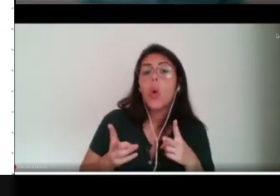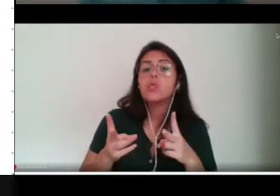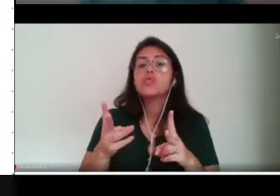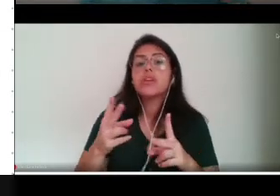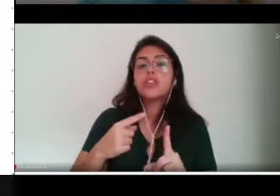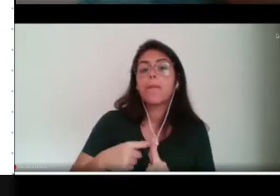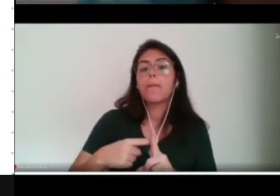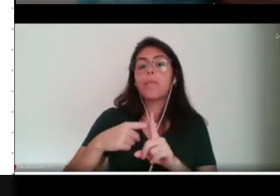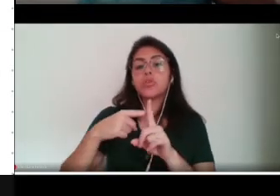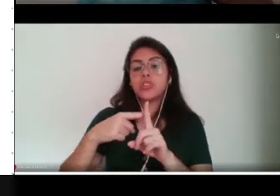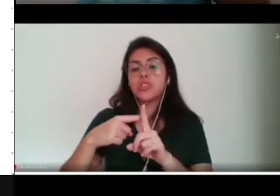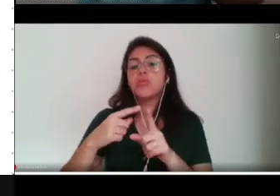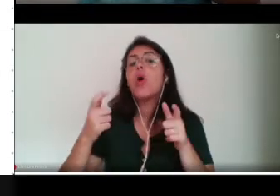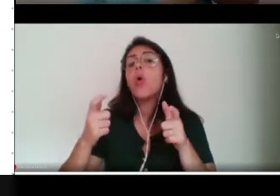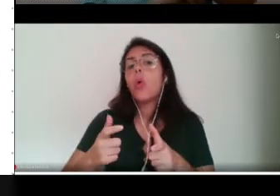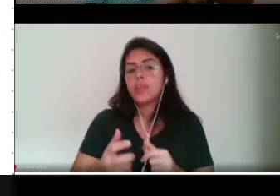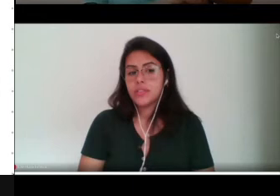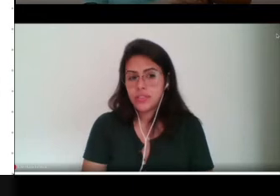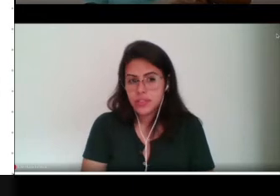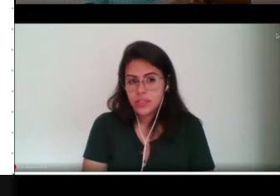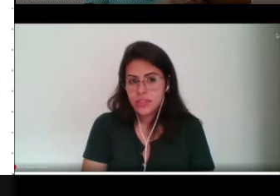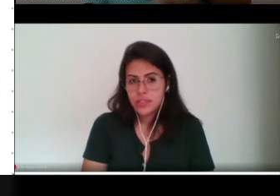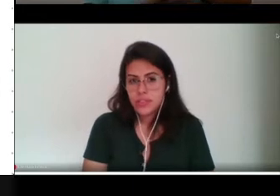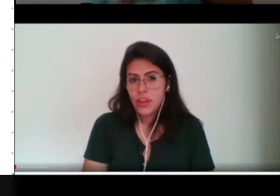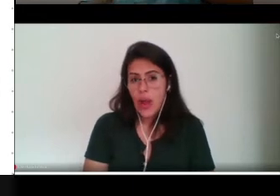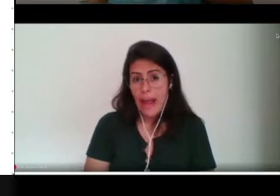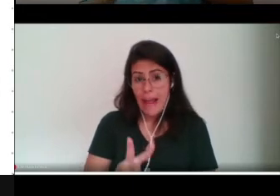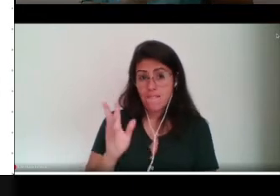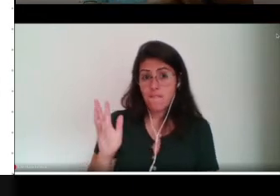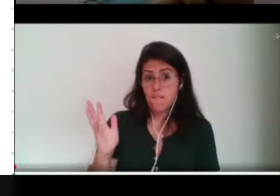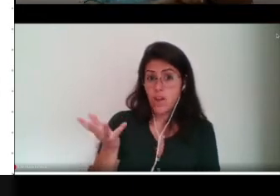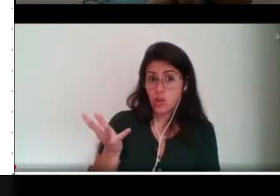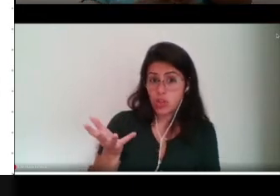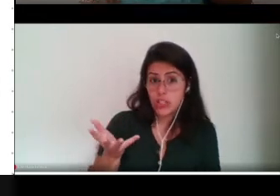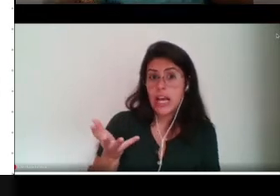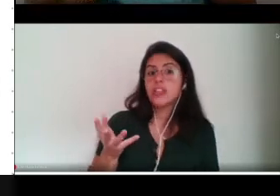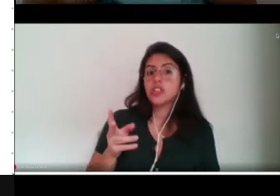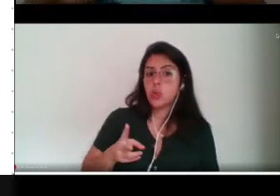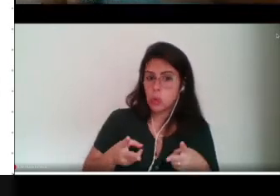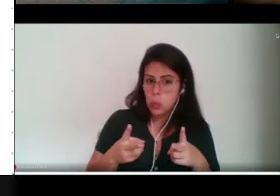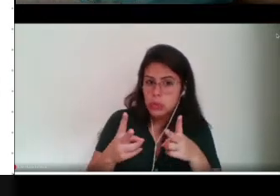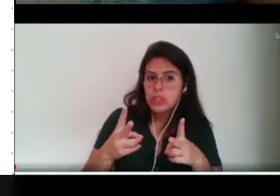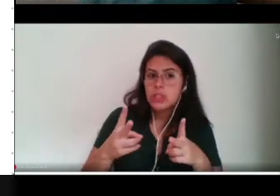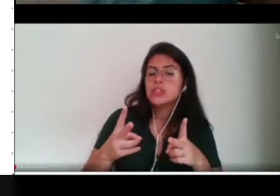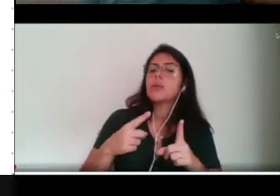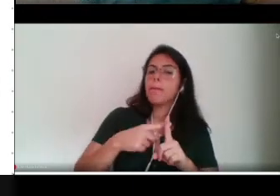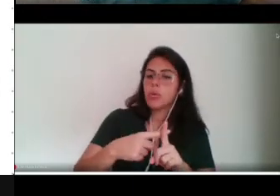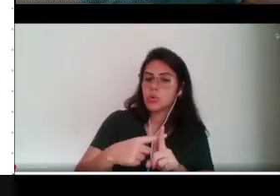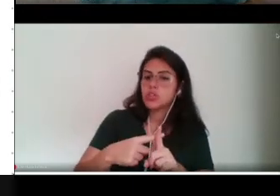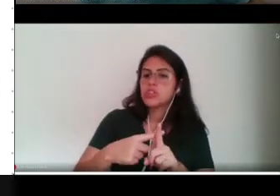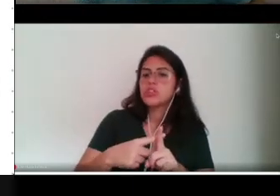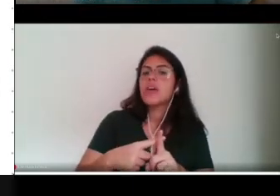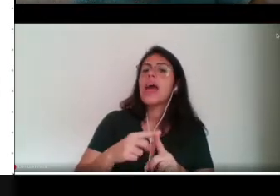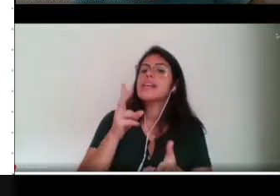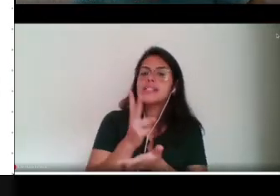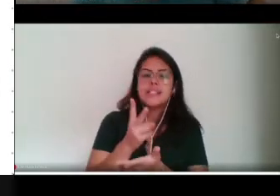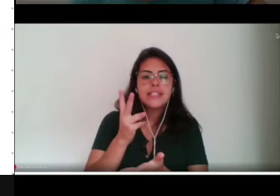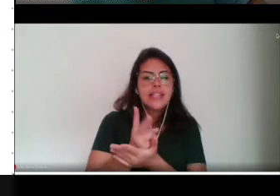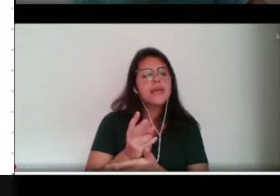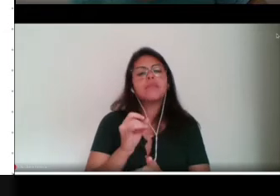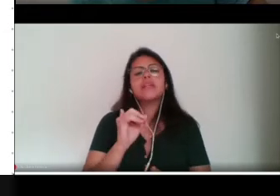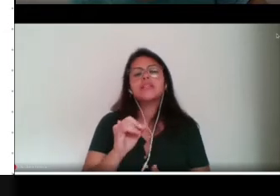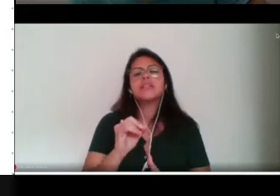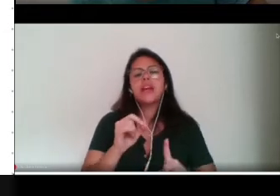constante e positiva quando a posição estiver variando linearmente e aumentando, né?